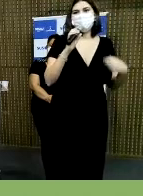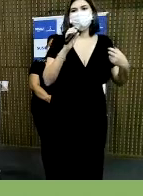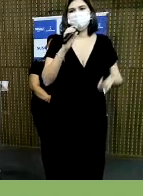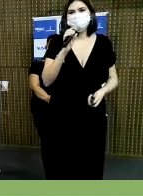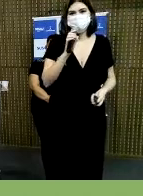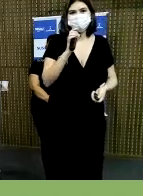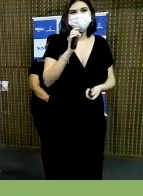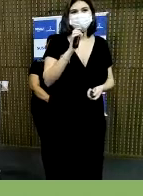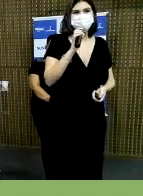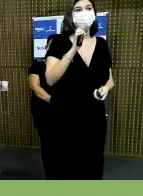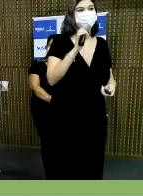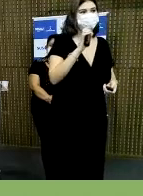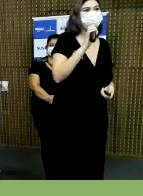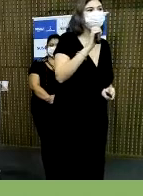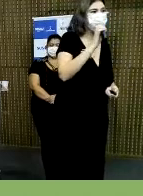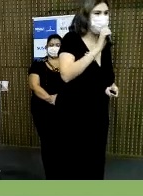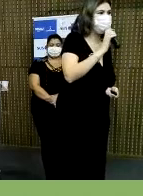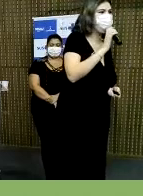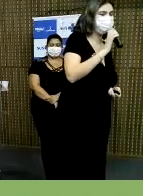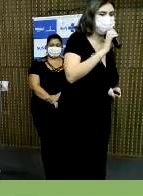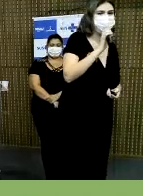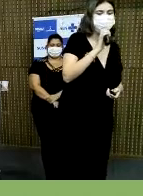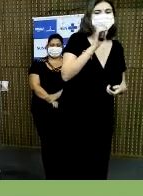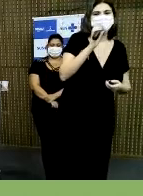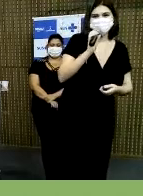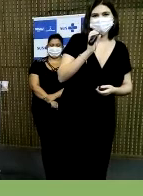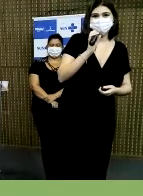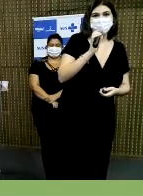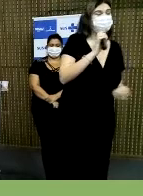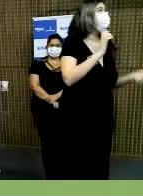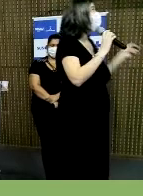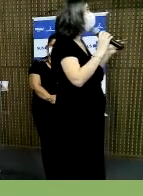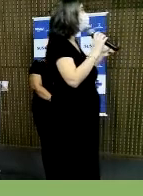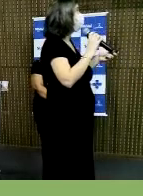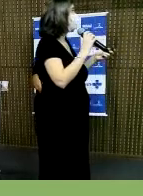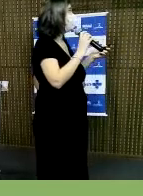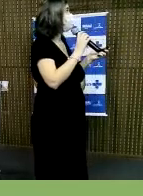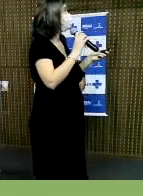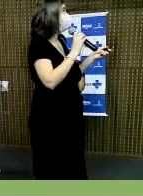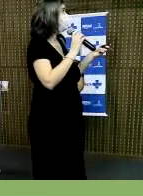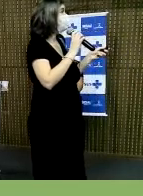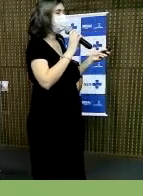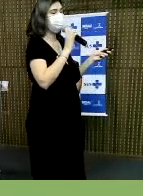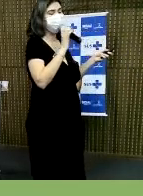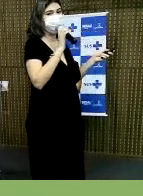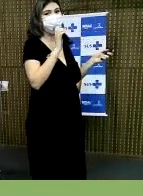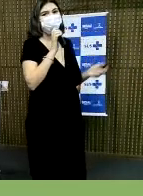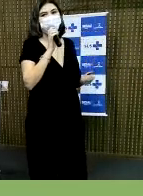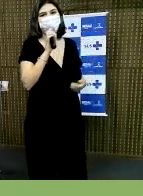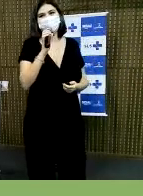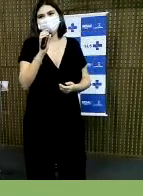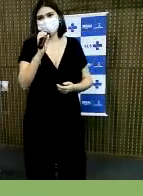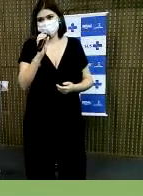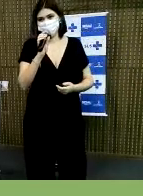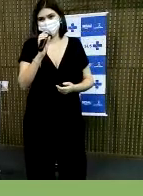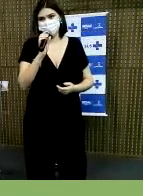para captar esse paciente, que é um paciente bem mais difícil de atendimento. Uma outra estratégia para ter esse aumento de número é